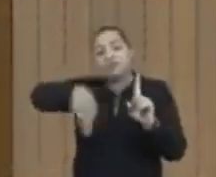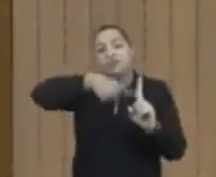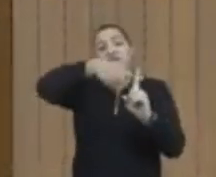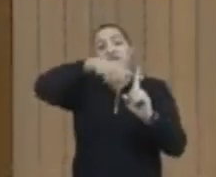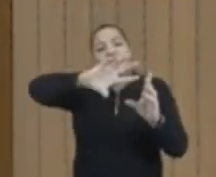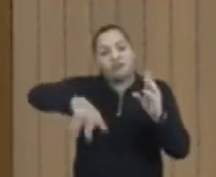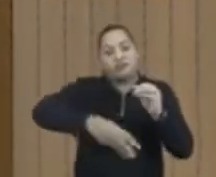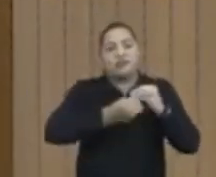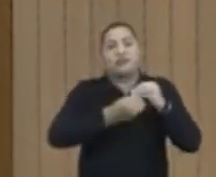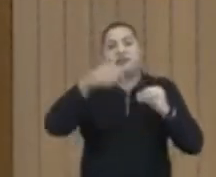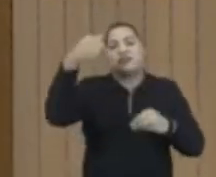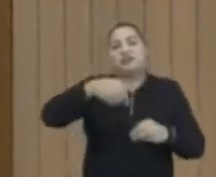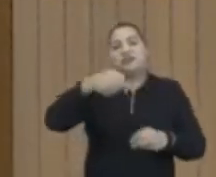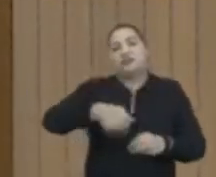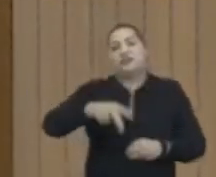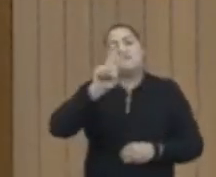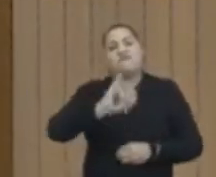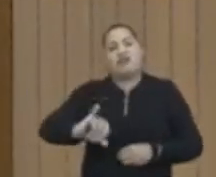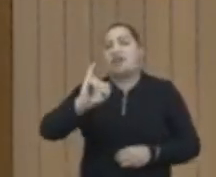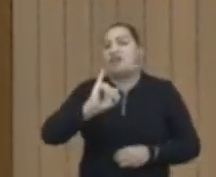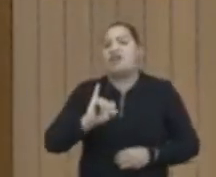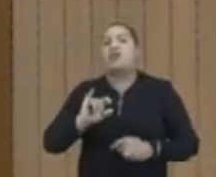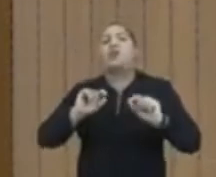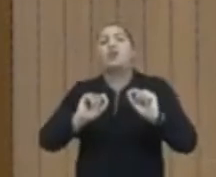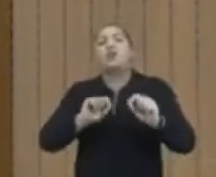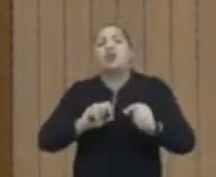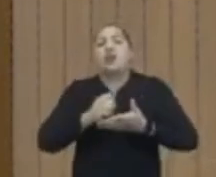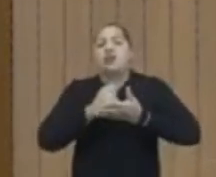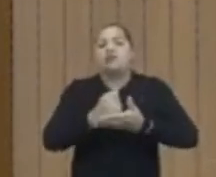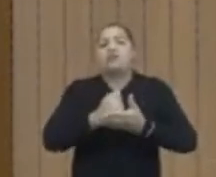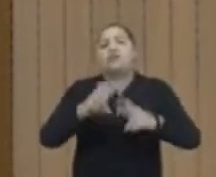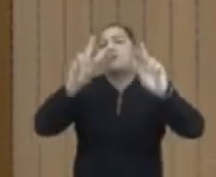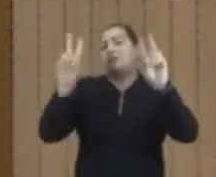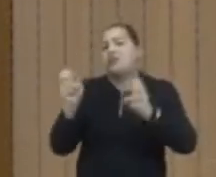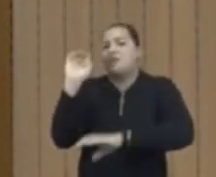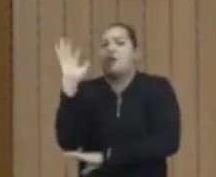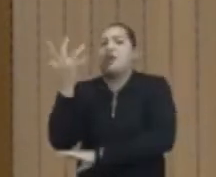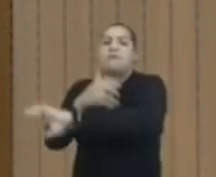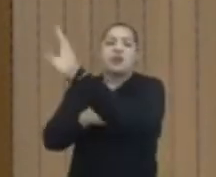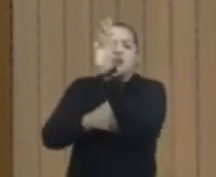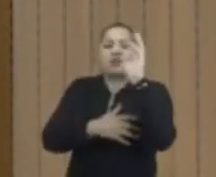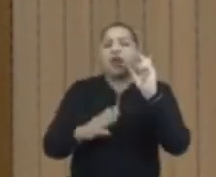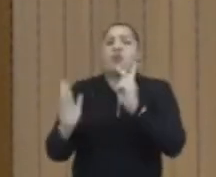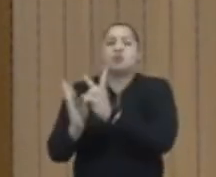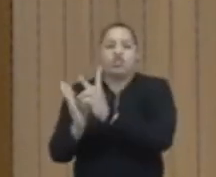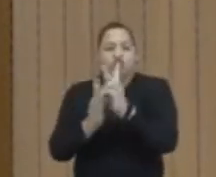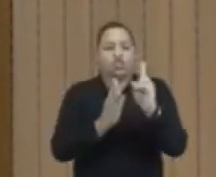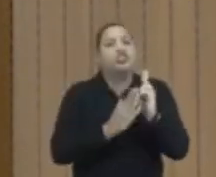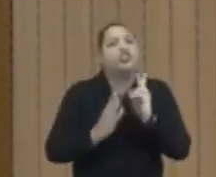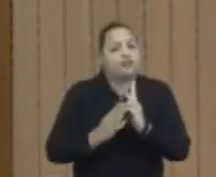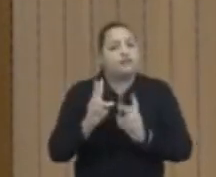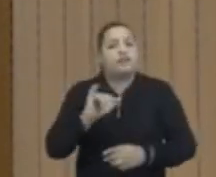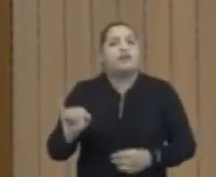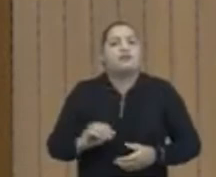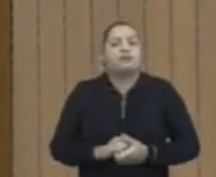cuidar, repito, com exclusividade da temática ambiental indígena. Espero